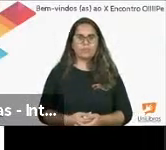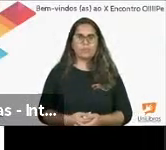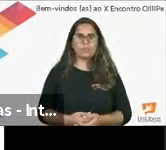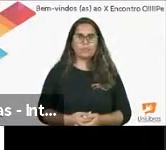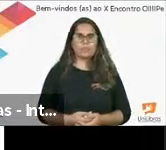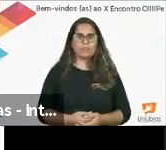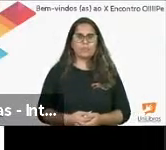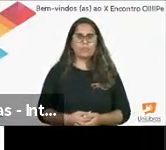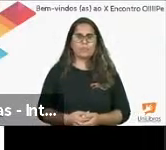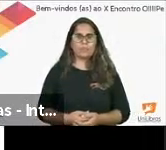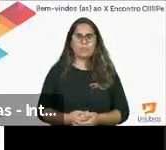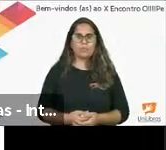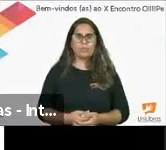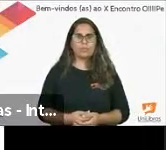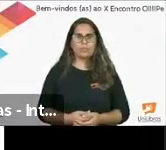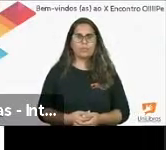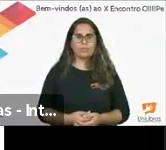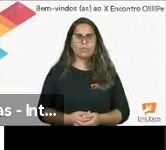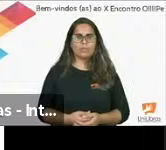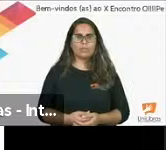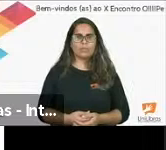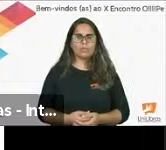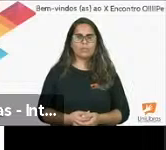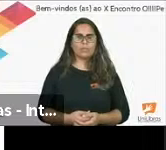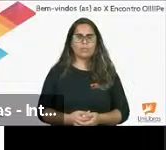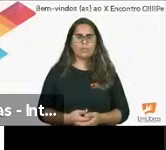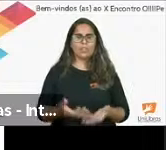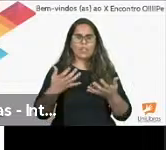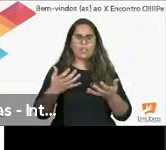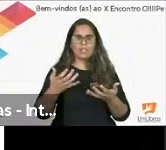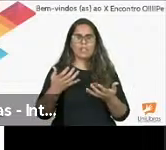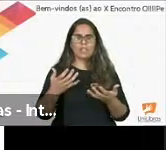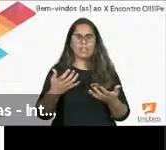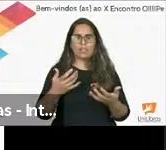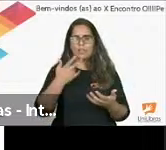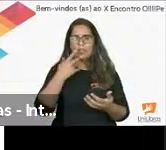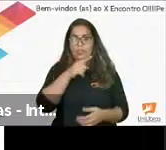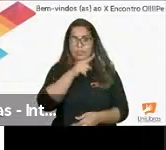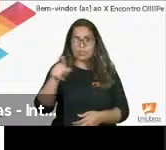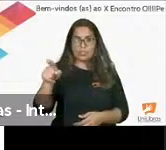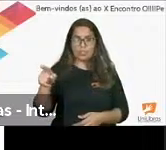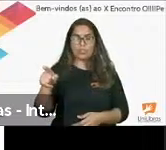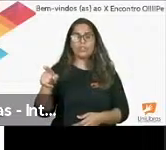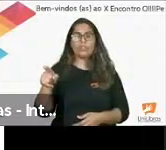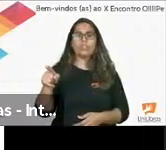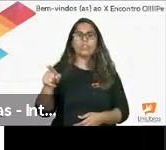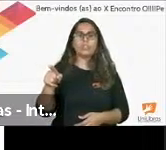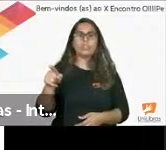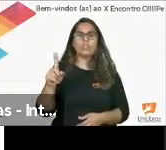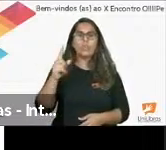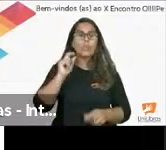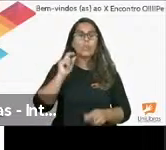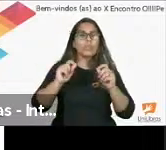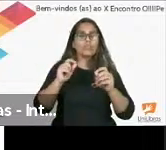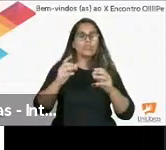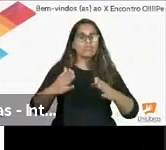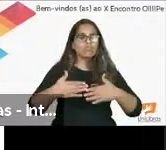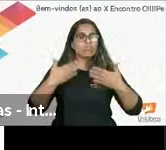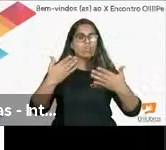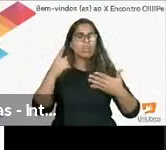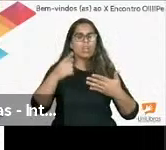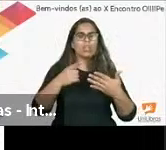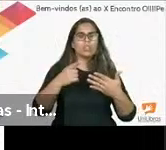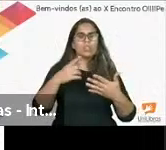Eu queria dar um pequeno toque em vocês no enigma que é essa produção